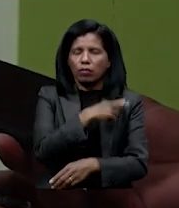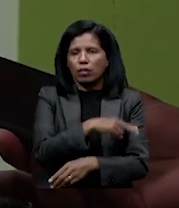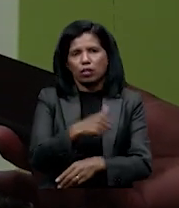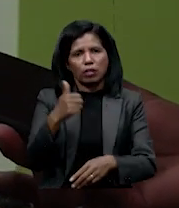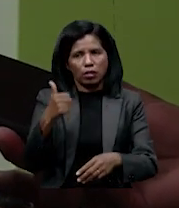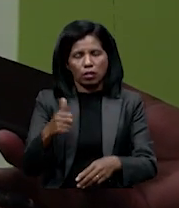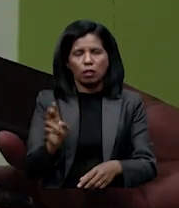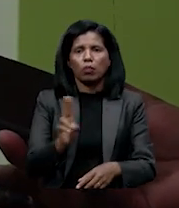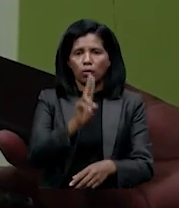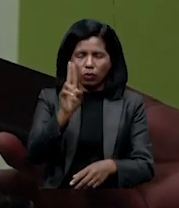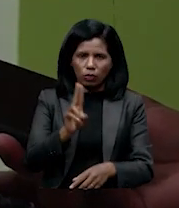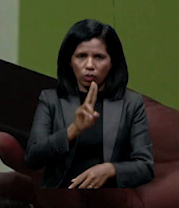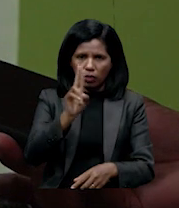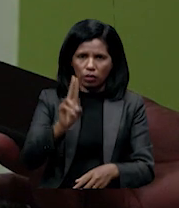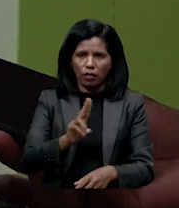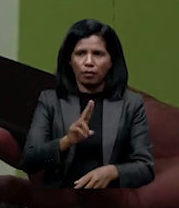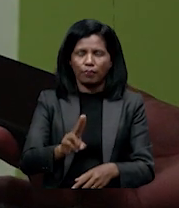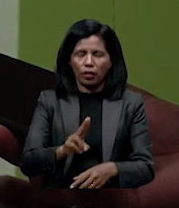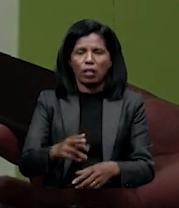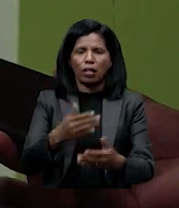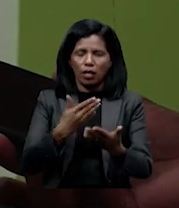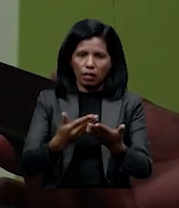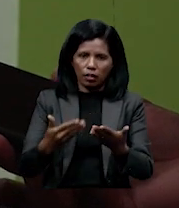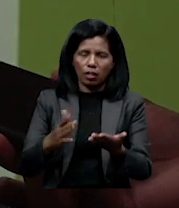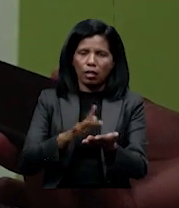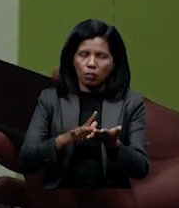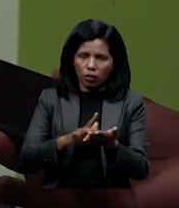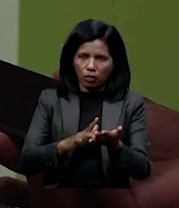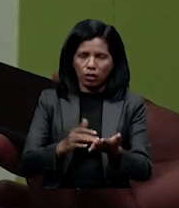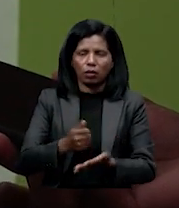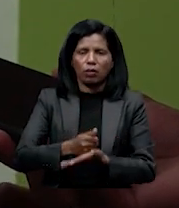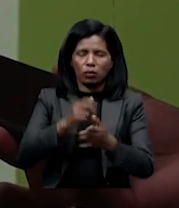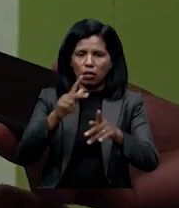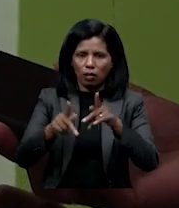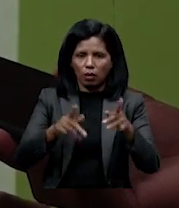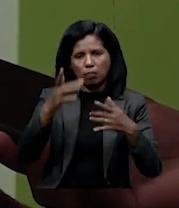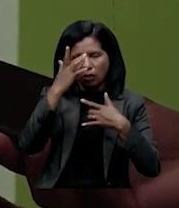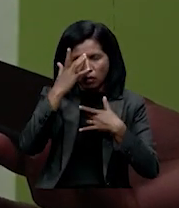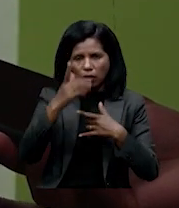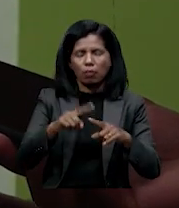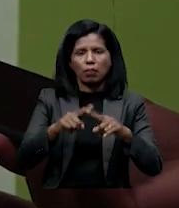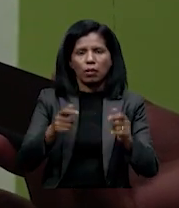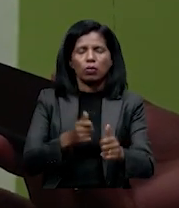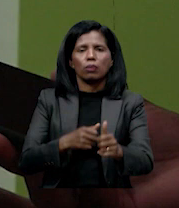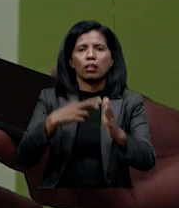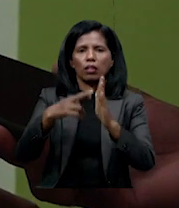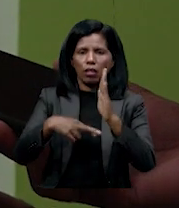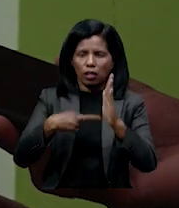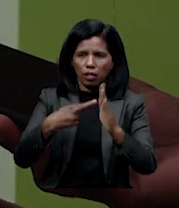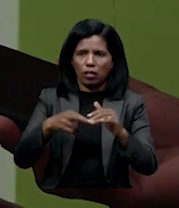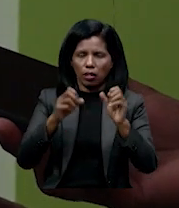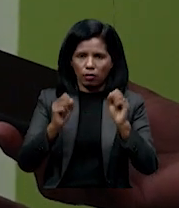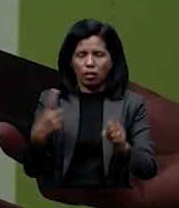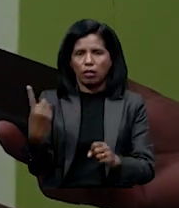lebih ke utiliza produk sirne para to atende tenya paciente mai be tu ir tenya regras para bele